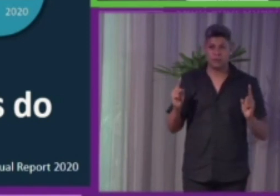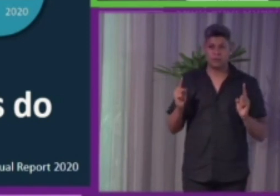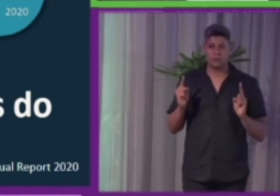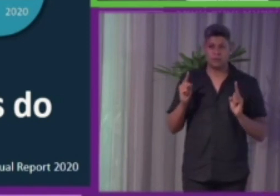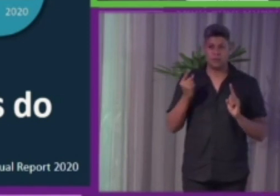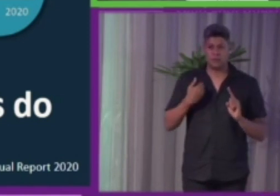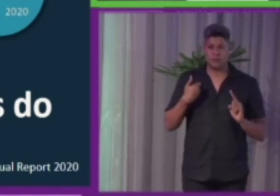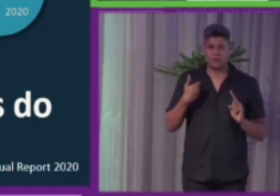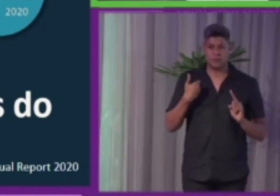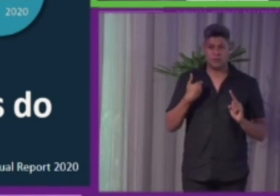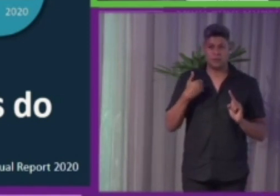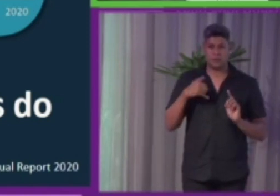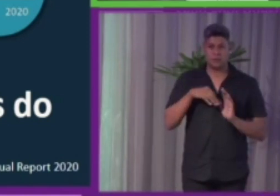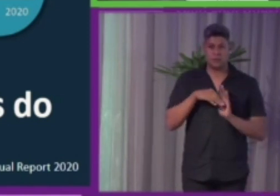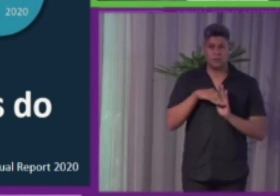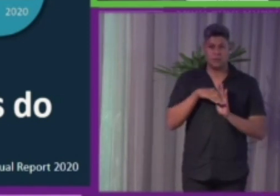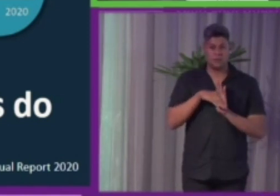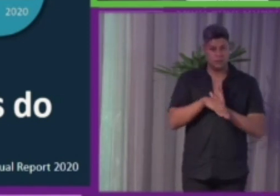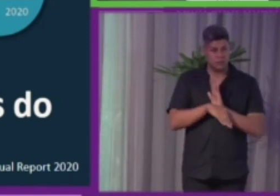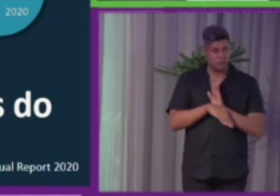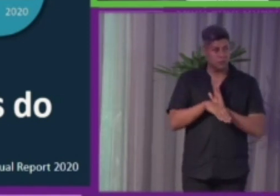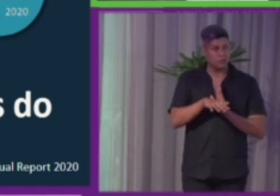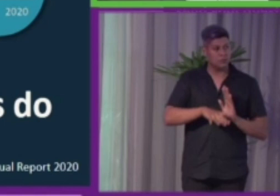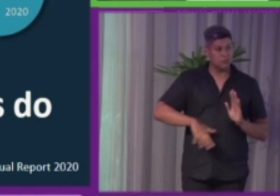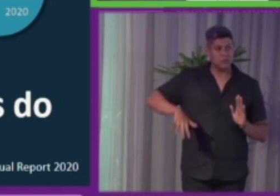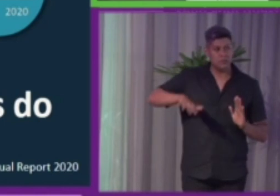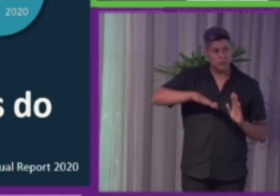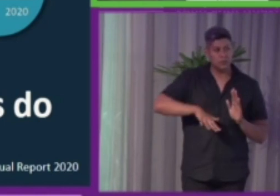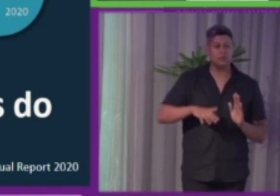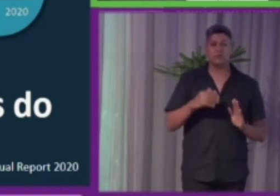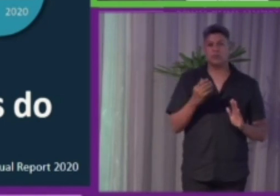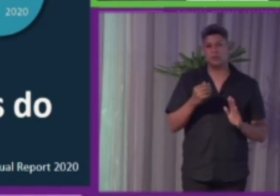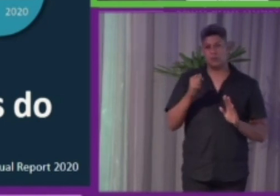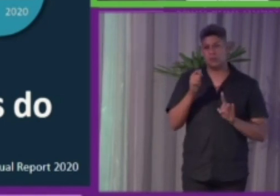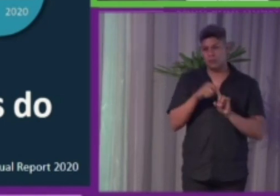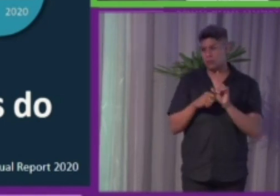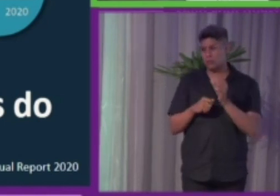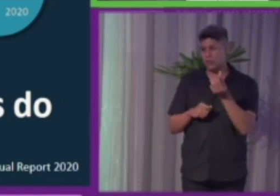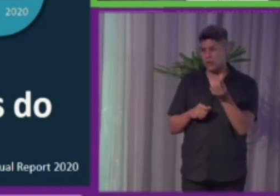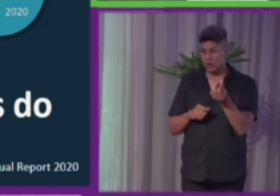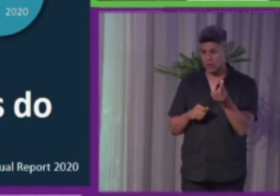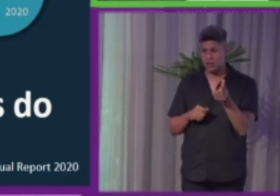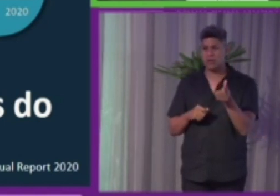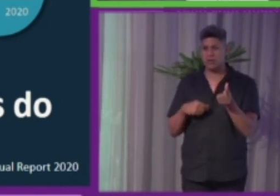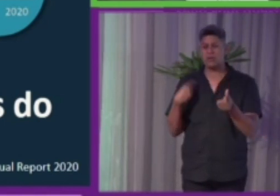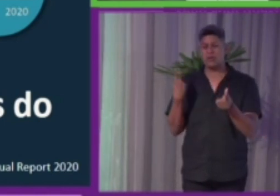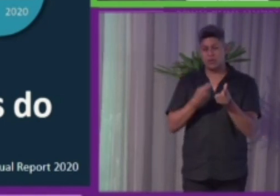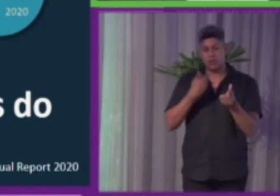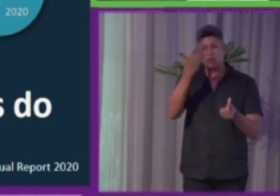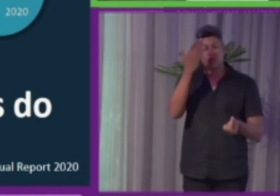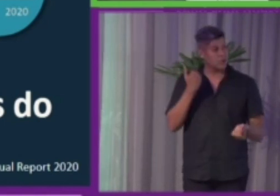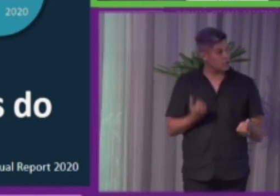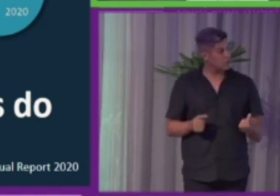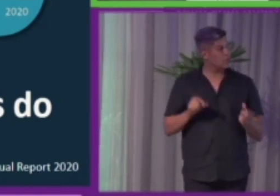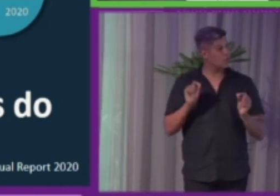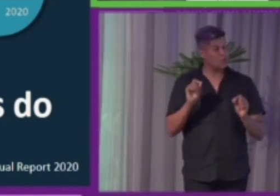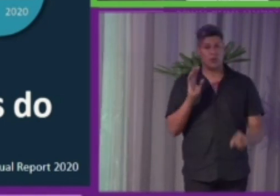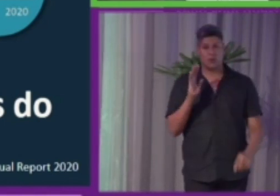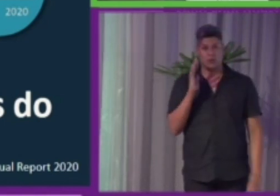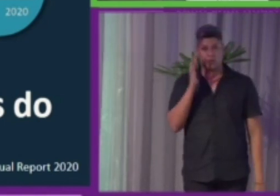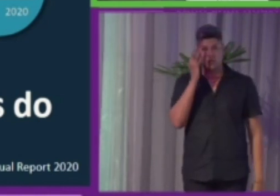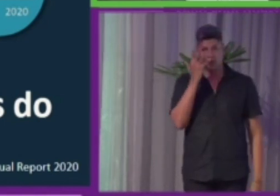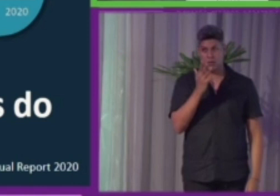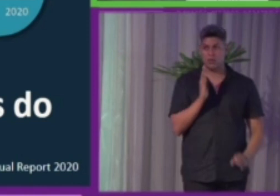idade ao diagnóstico, que hoje está ao redor aí dos 3 meses de vida. E hoje nós sabemos que boa parte desses resultados